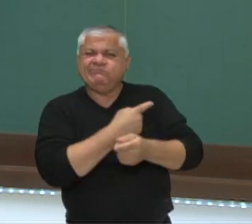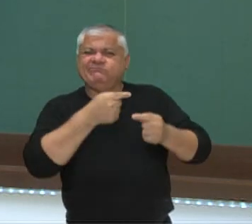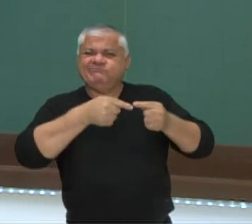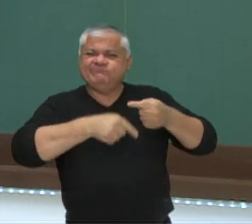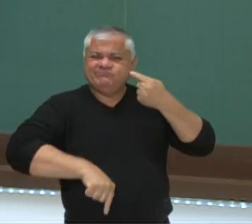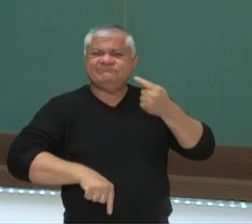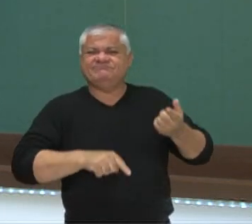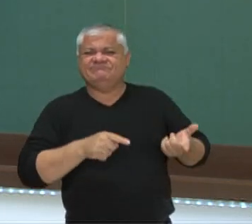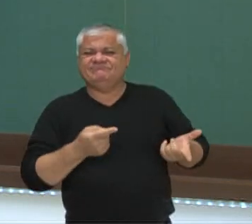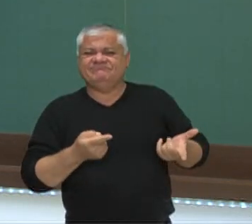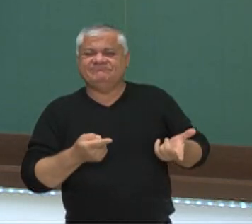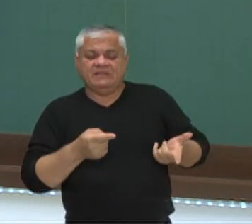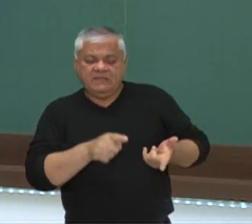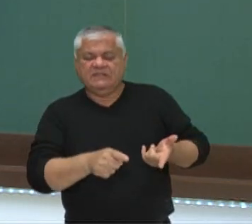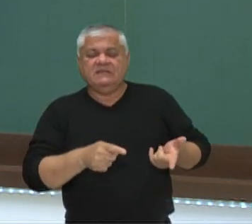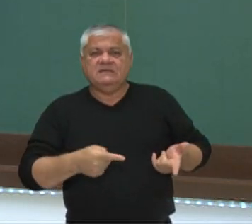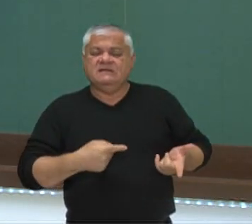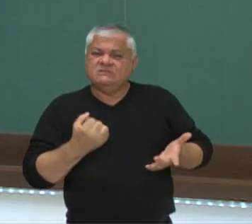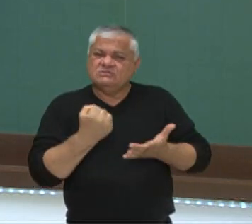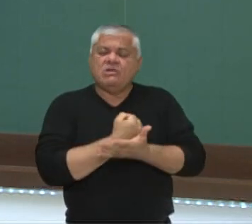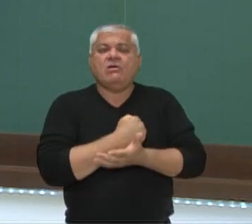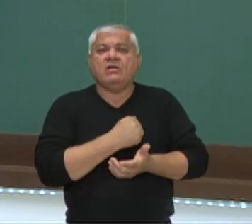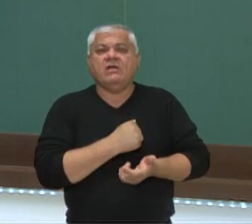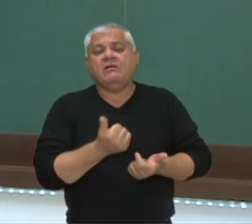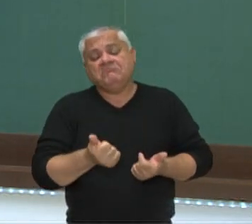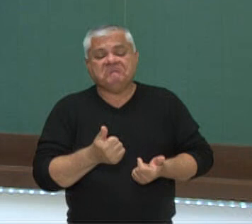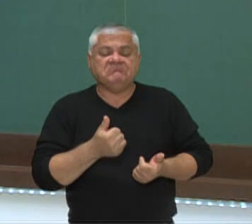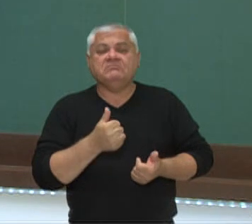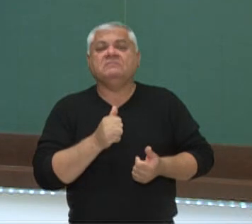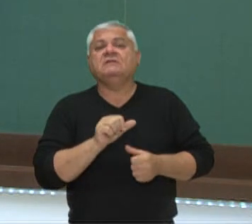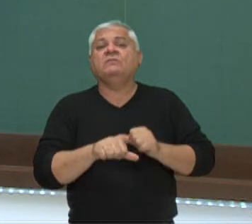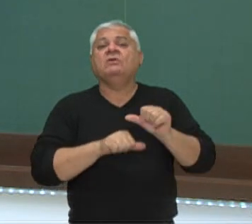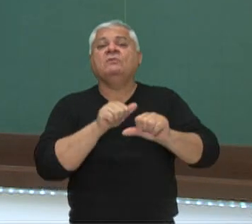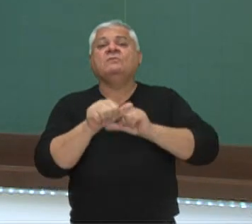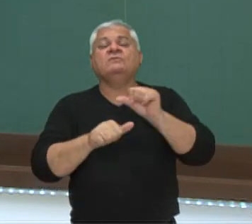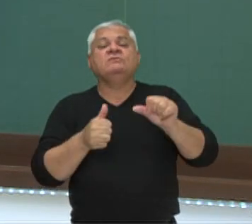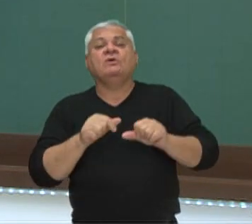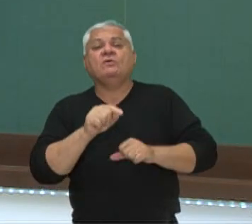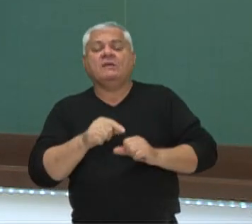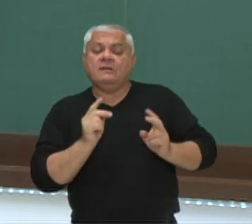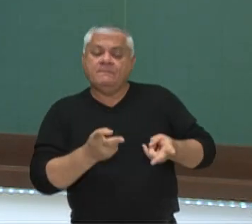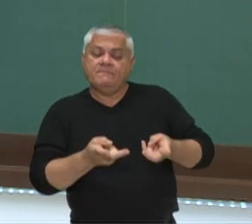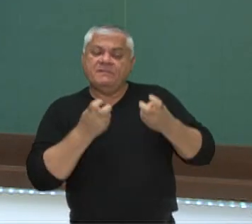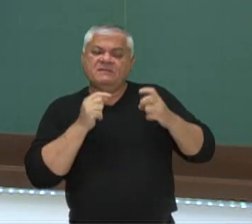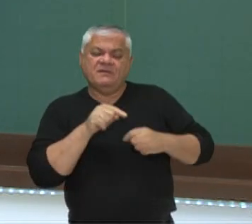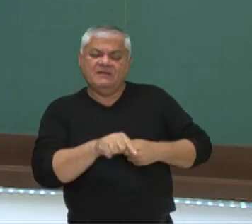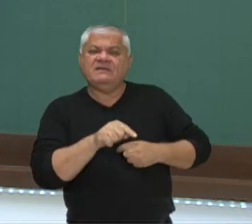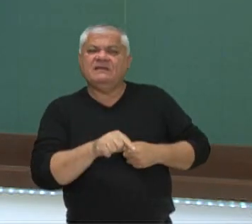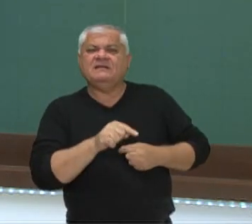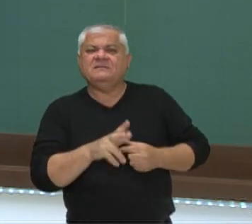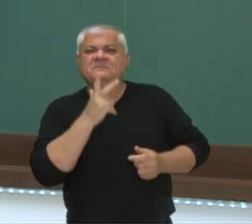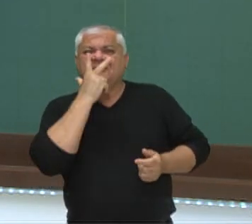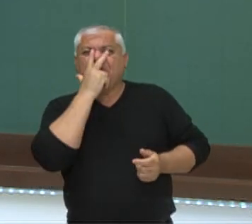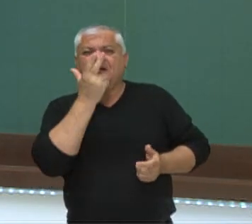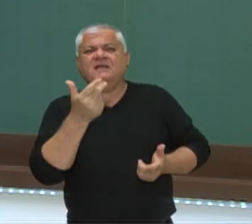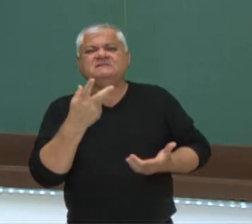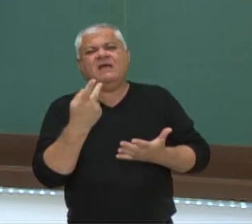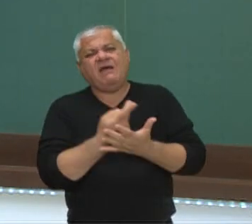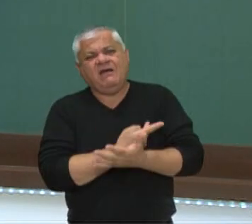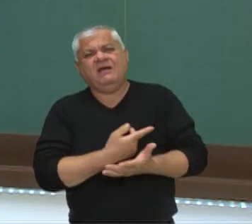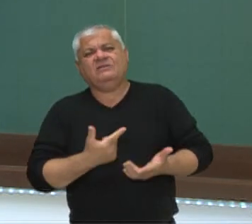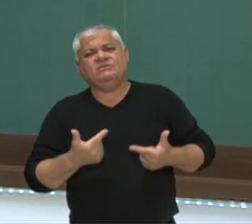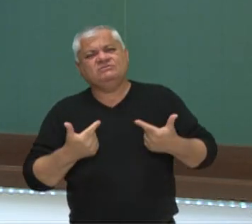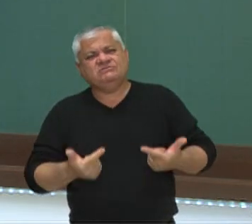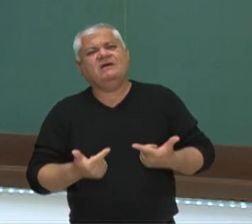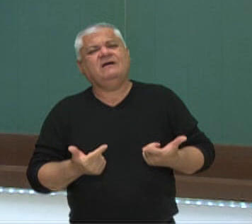conseguiu, ele se entreteu, ele passou o tempo. E além disso, ele percebeu que aquilo foi uma situação, um erro que